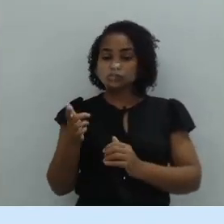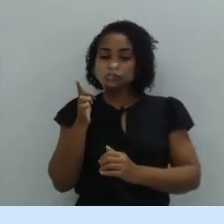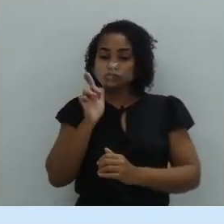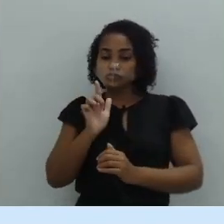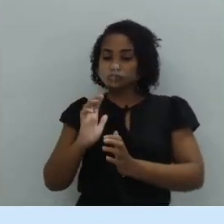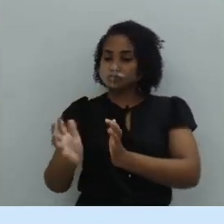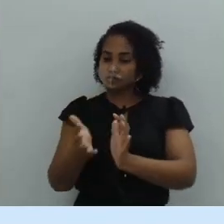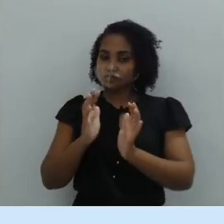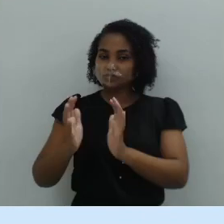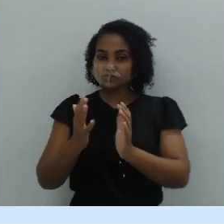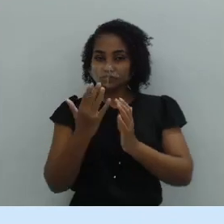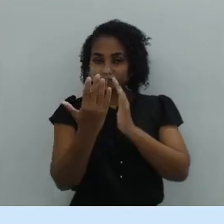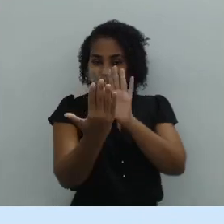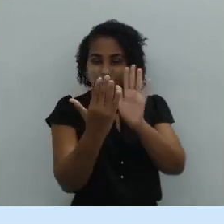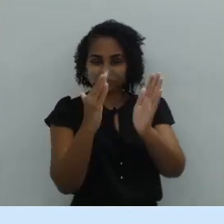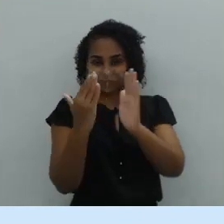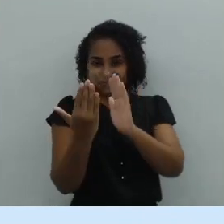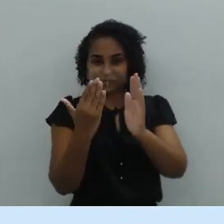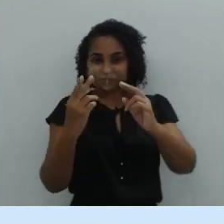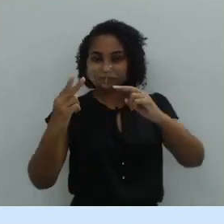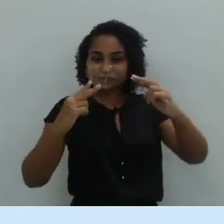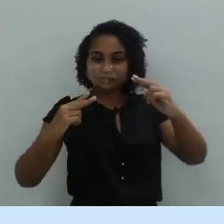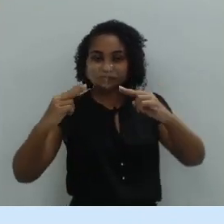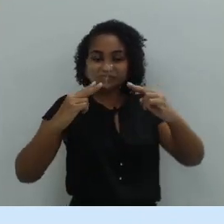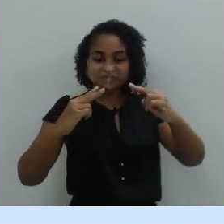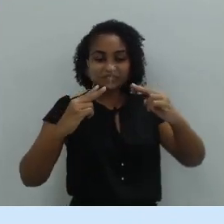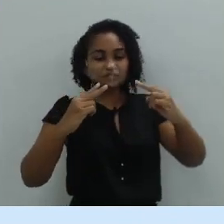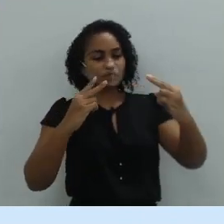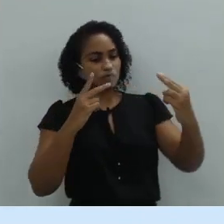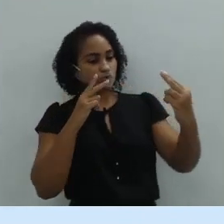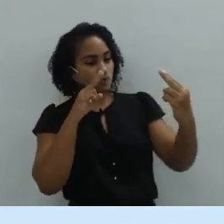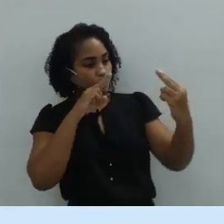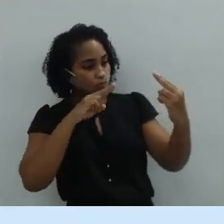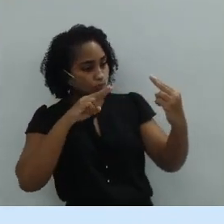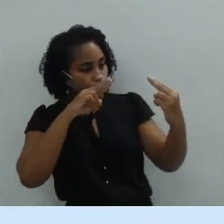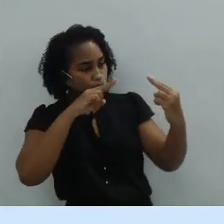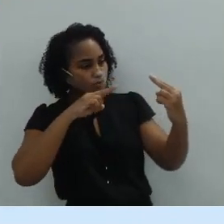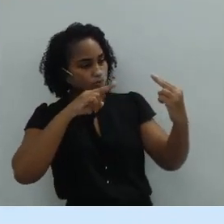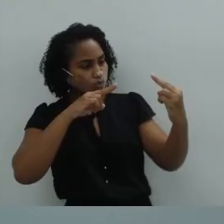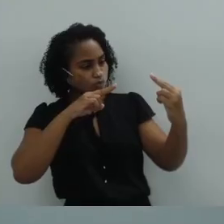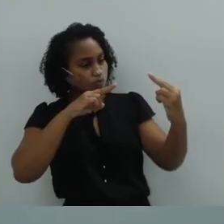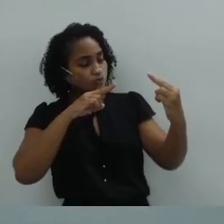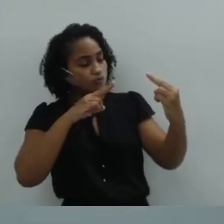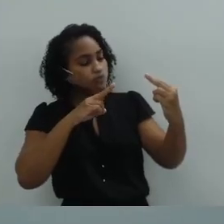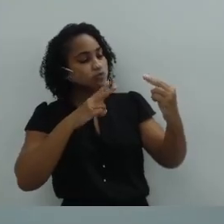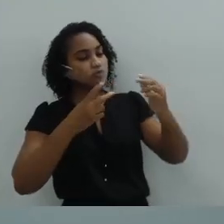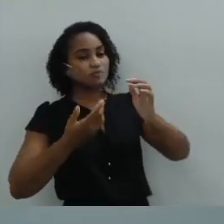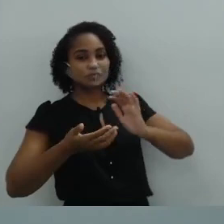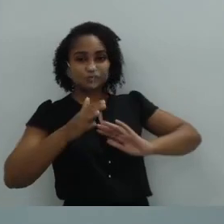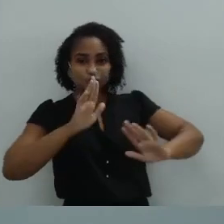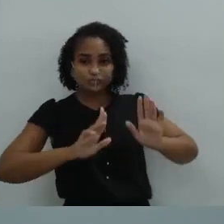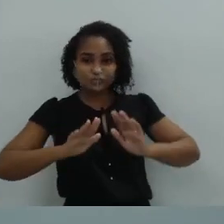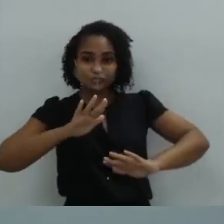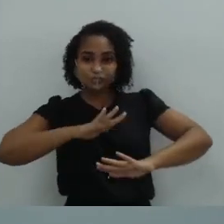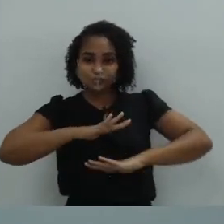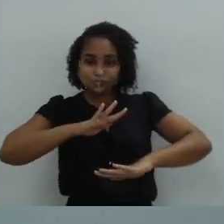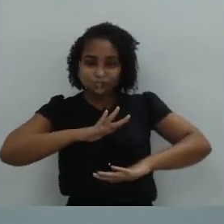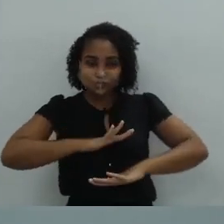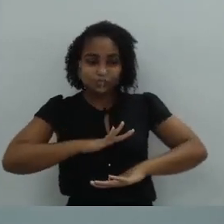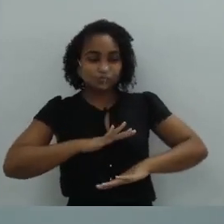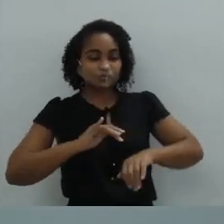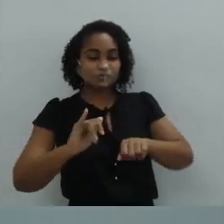falando, né, tete a tete, como se diz, a gente está podendo olhar no olho do outro, gesticular, utilizar